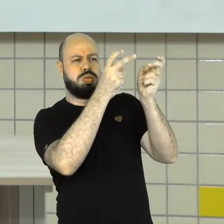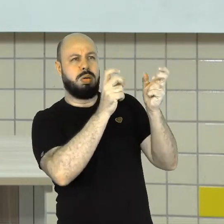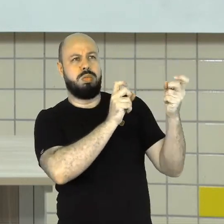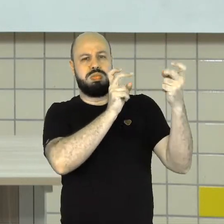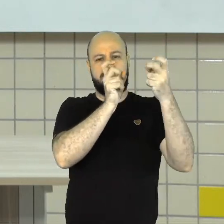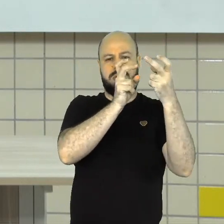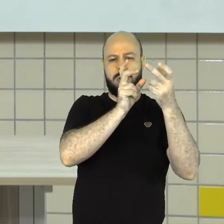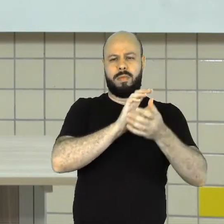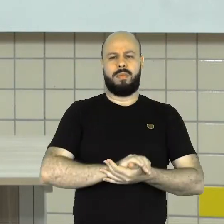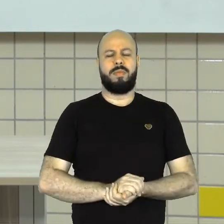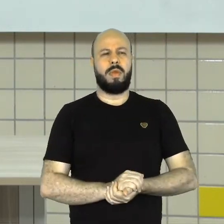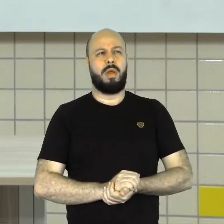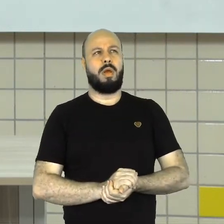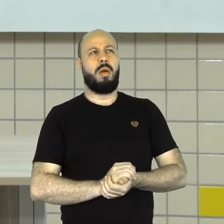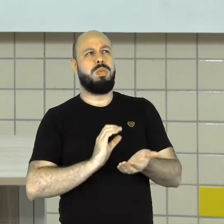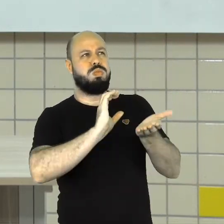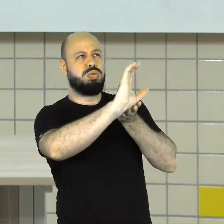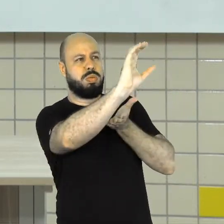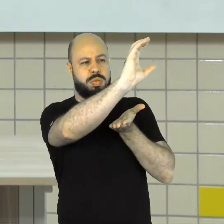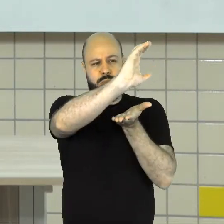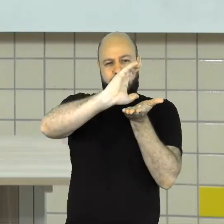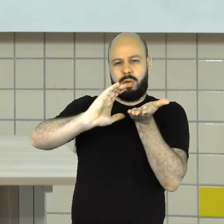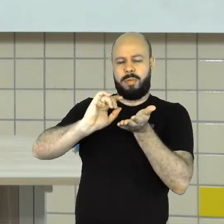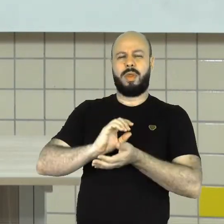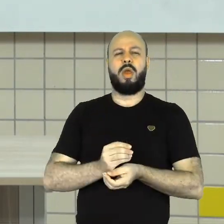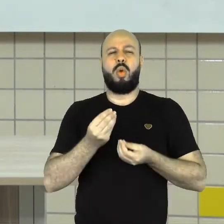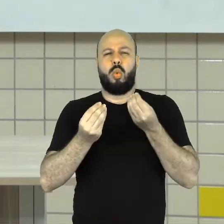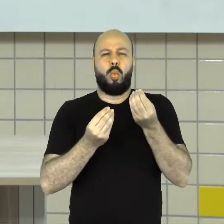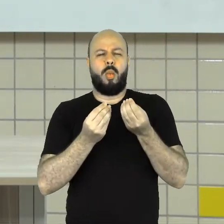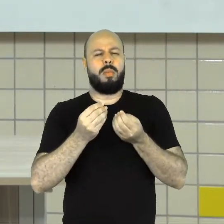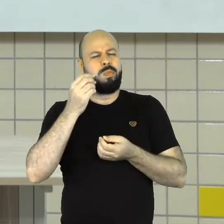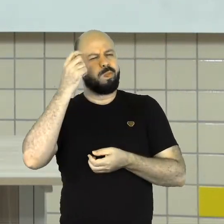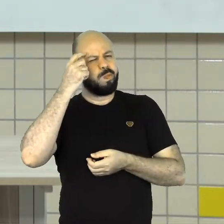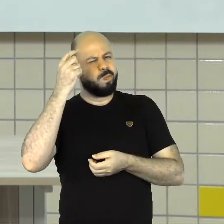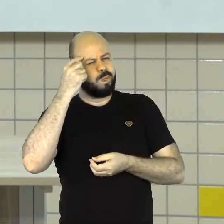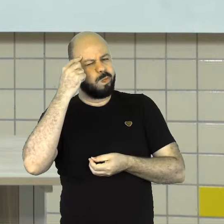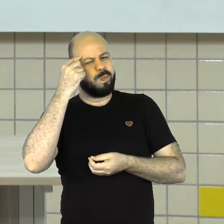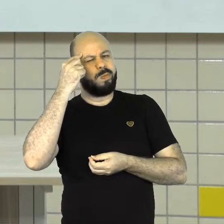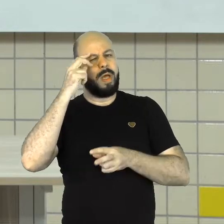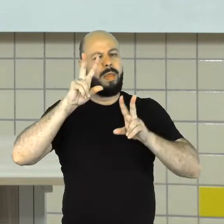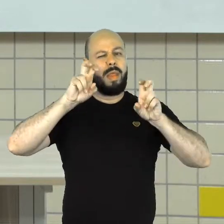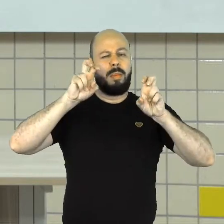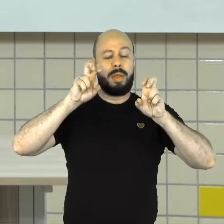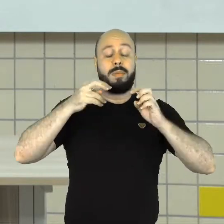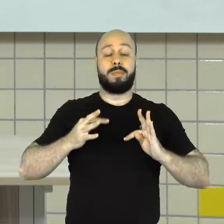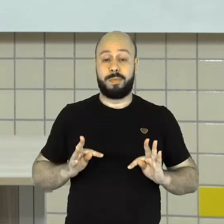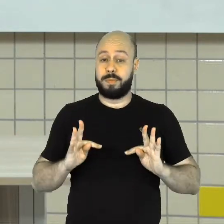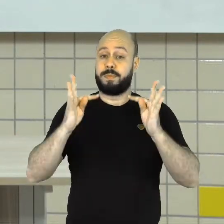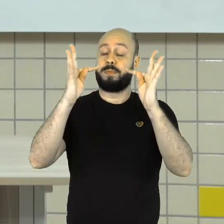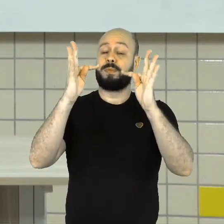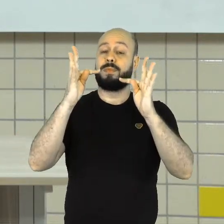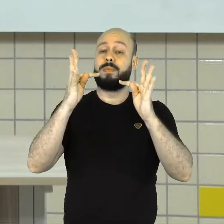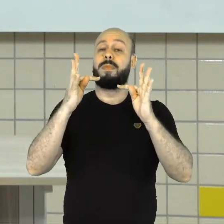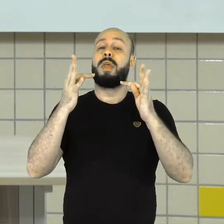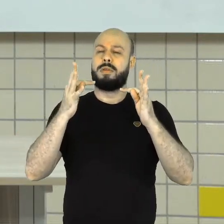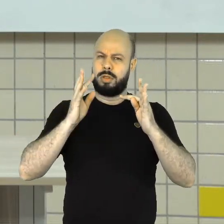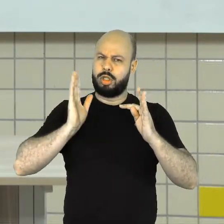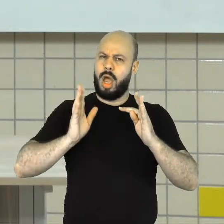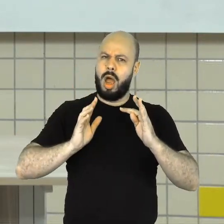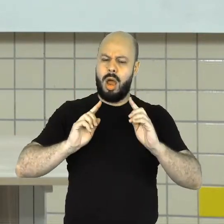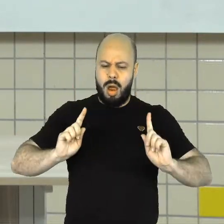estar problematizando e pensando um pouquinho sobre essa questão dessa tecnologia tão